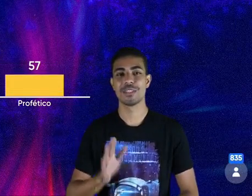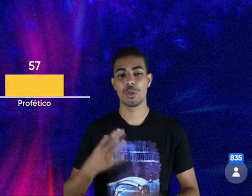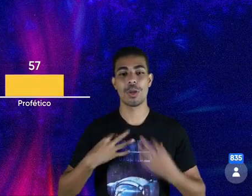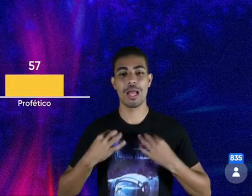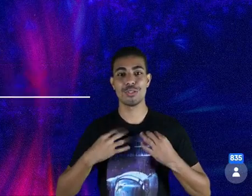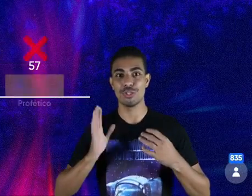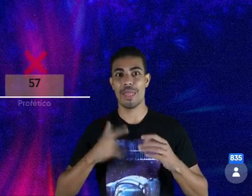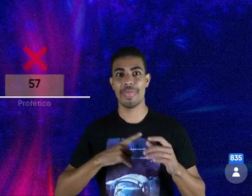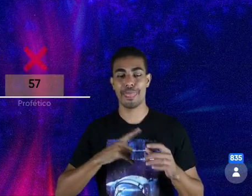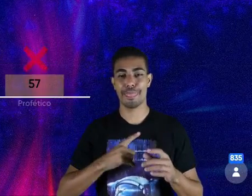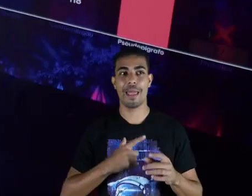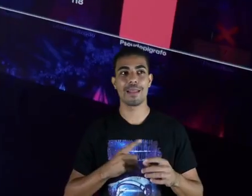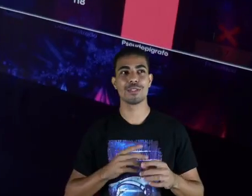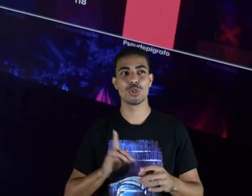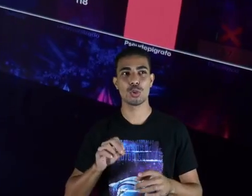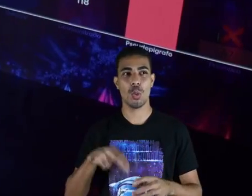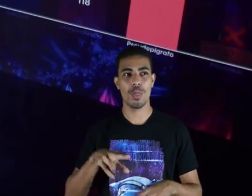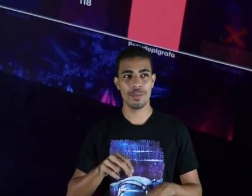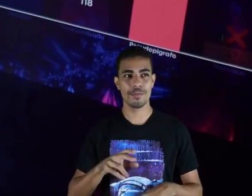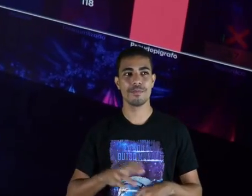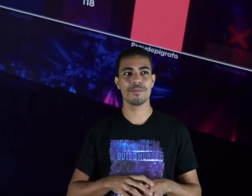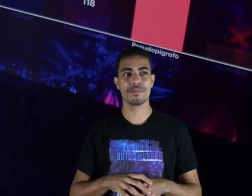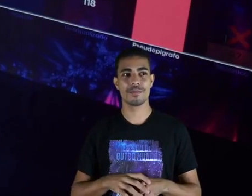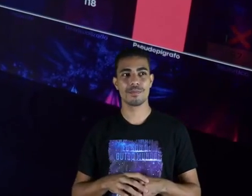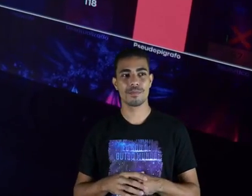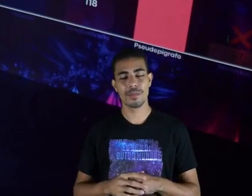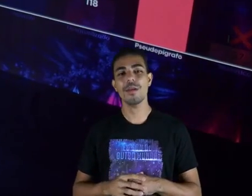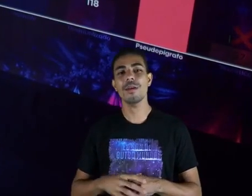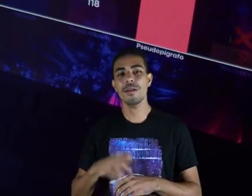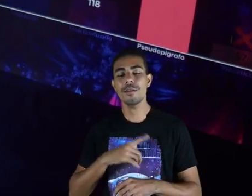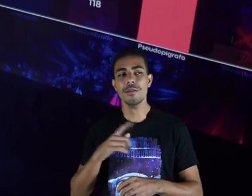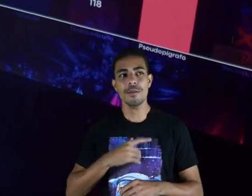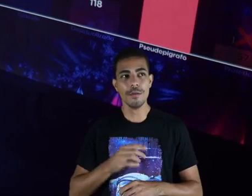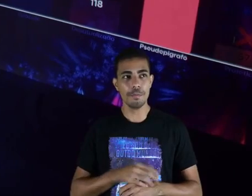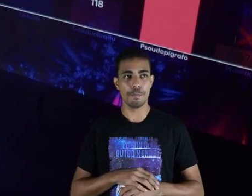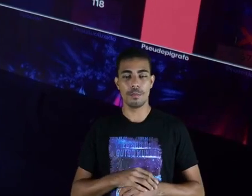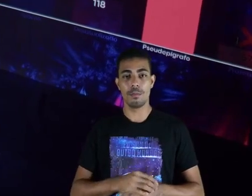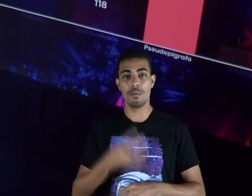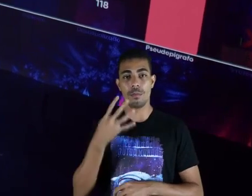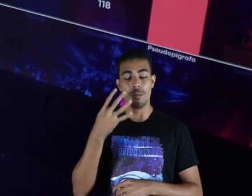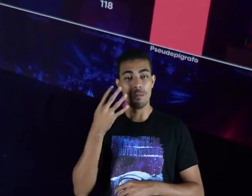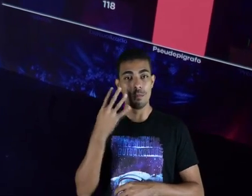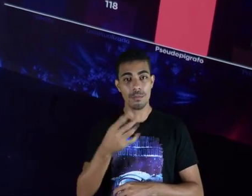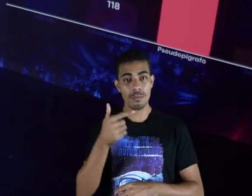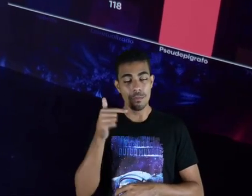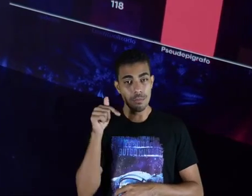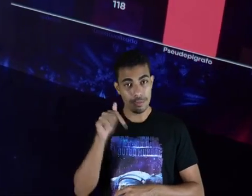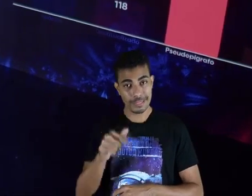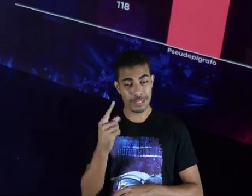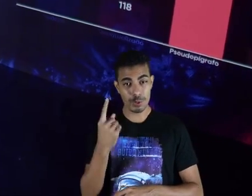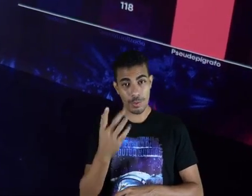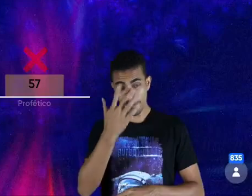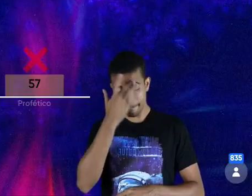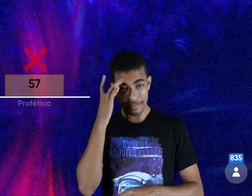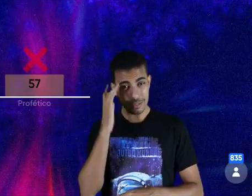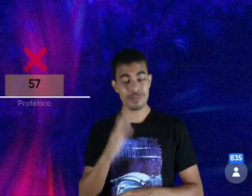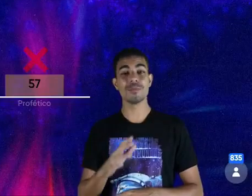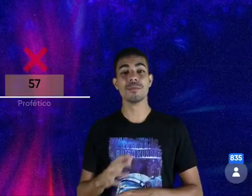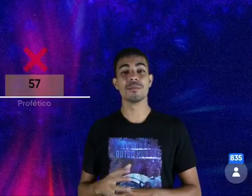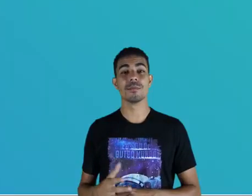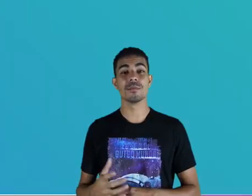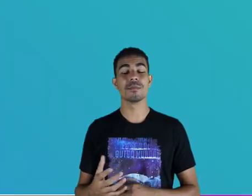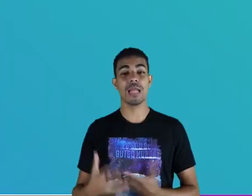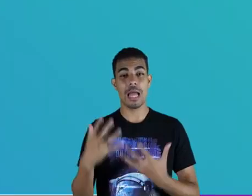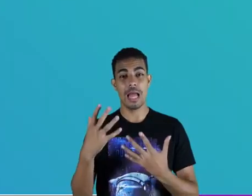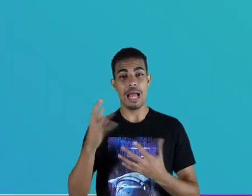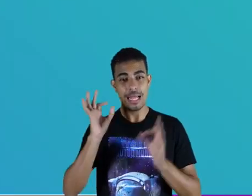tempo encerrado, pseudo epígrafo é a acusação que recebe o livro de Daniel,